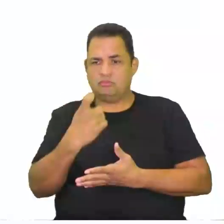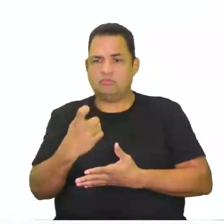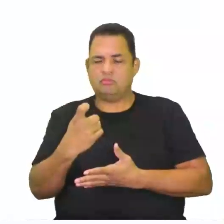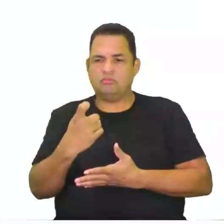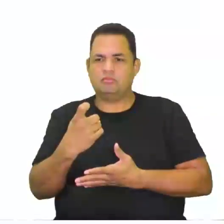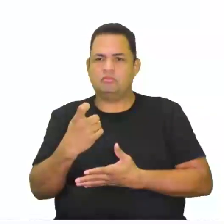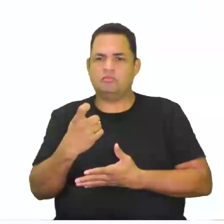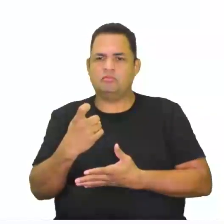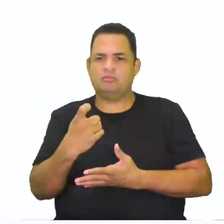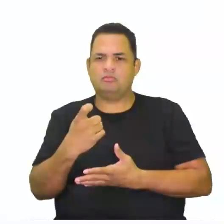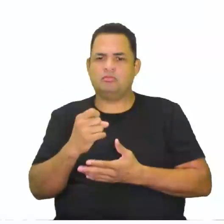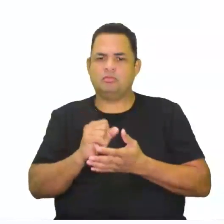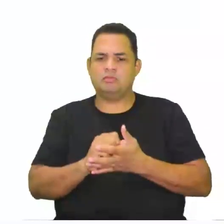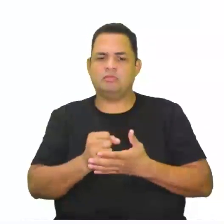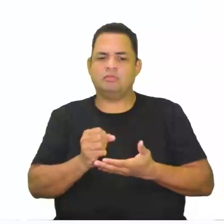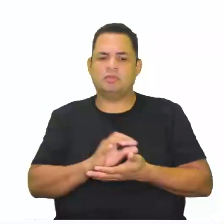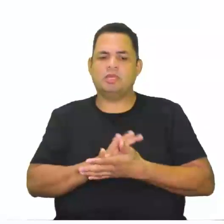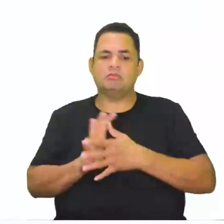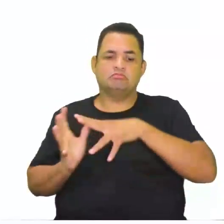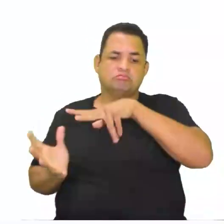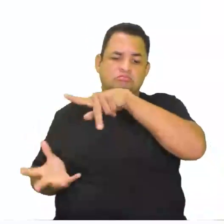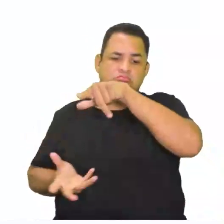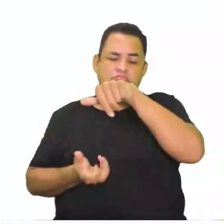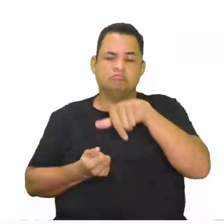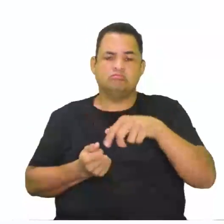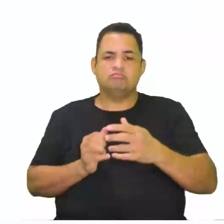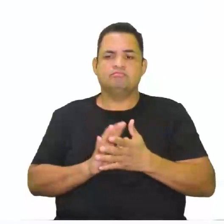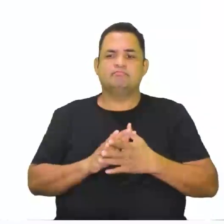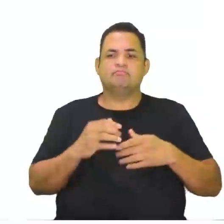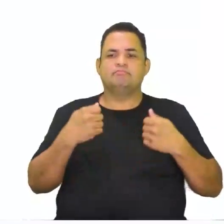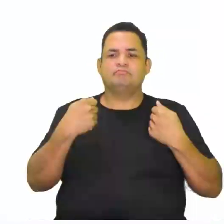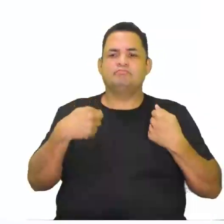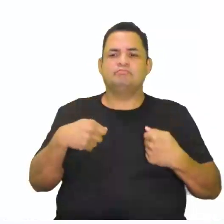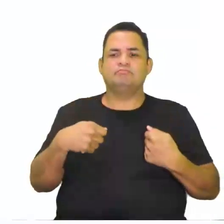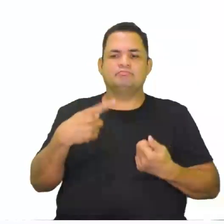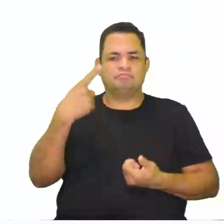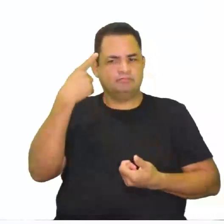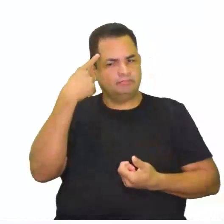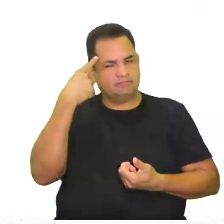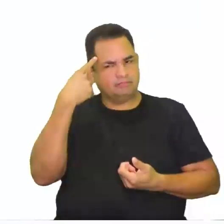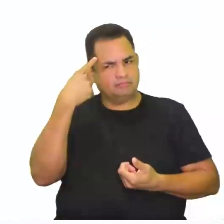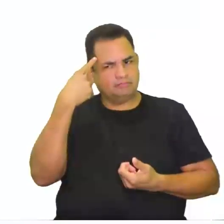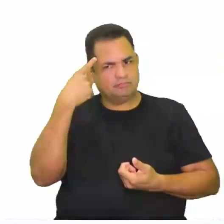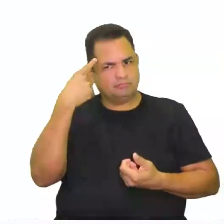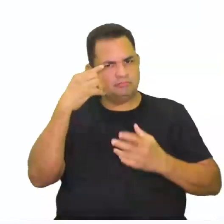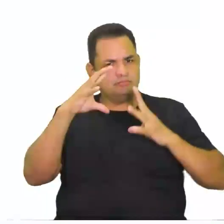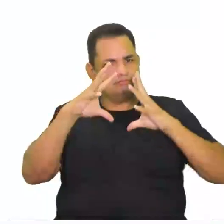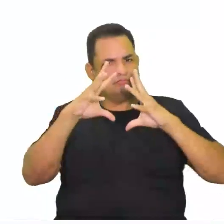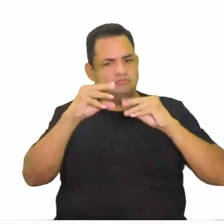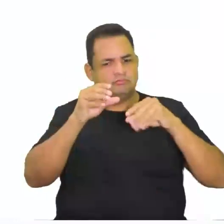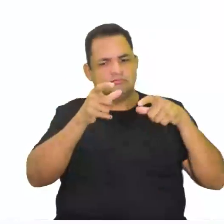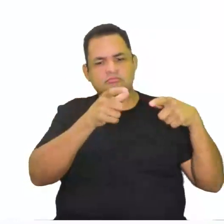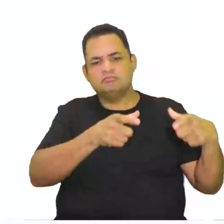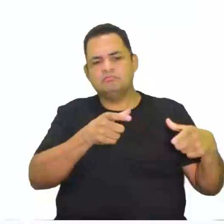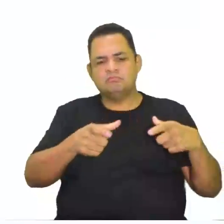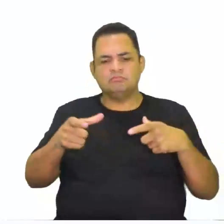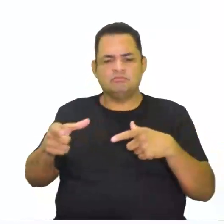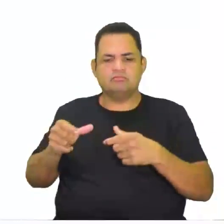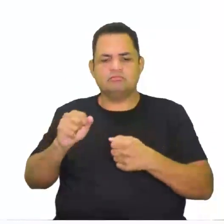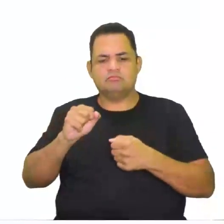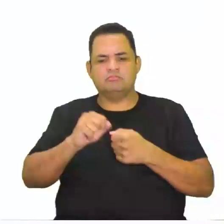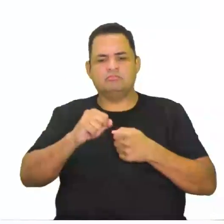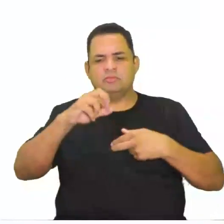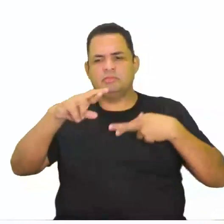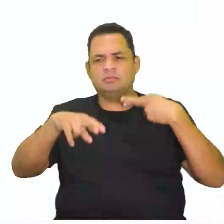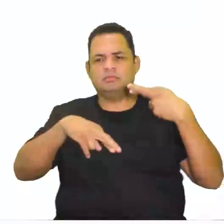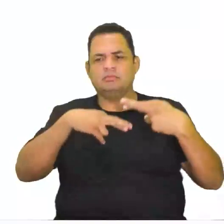que vai para o nosso planeta. Porque eu tenho que ter em mente que nem todo local faz a